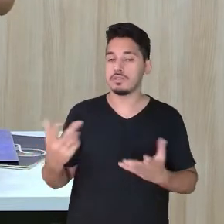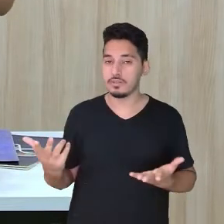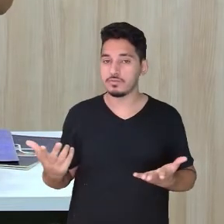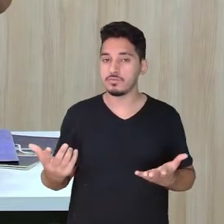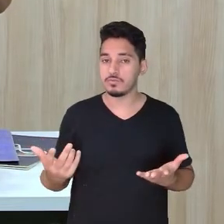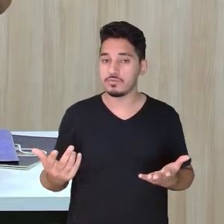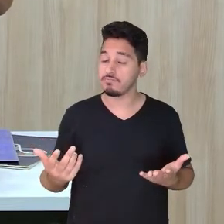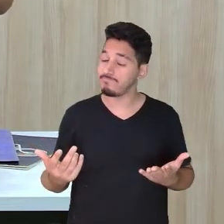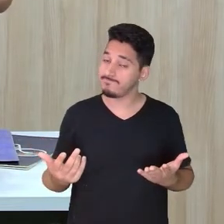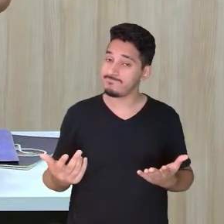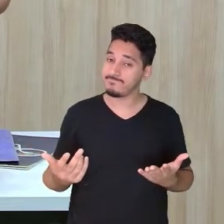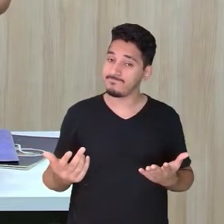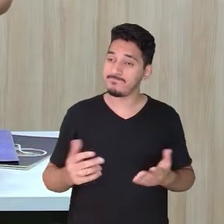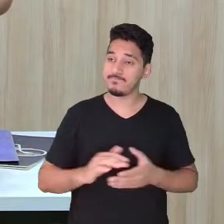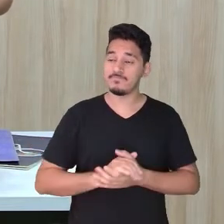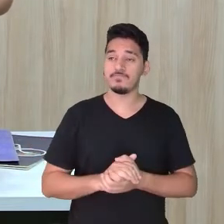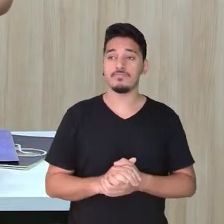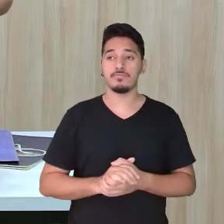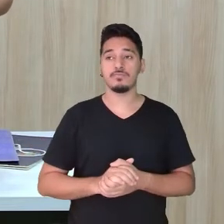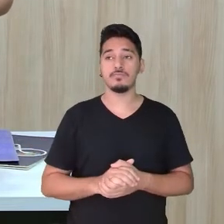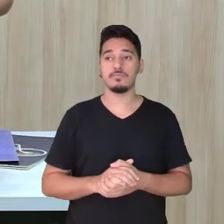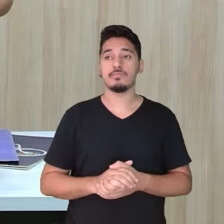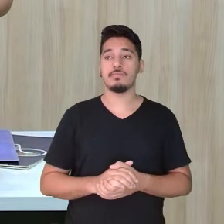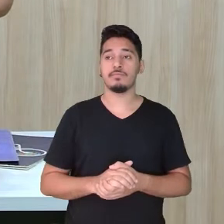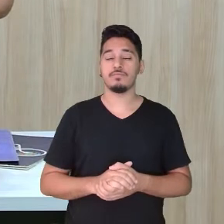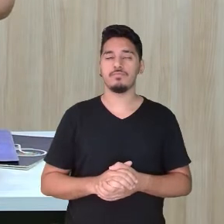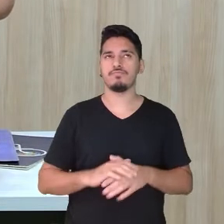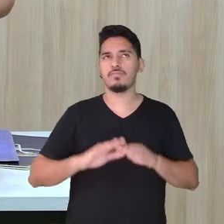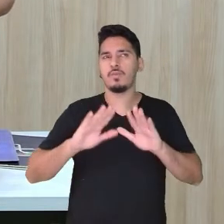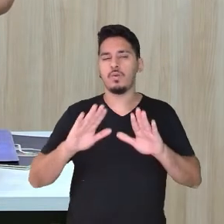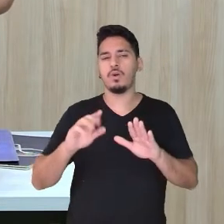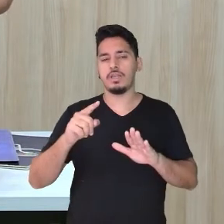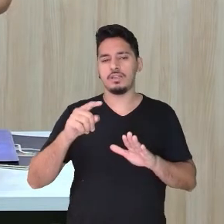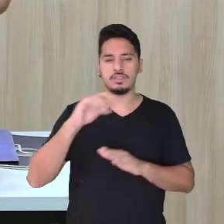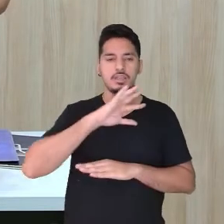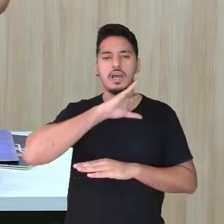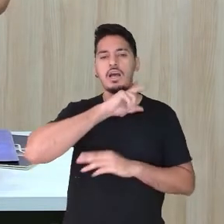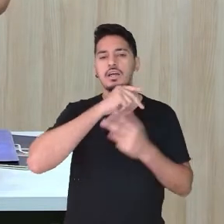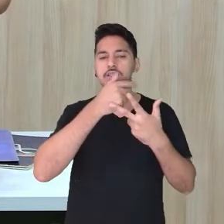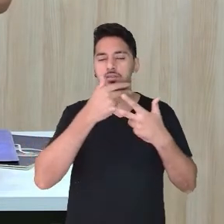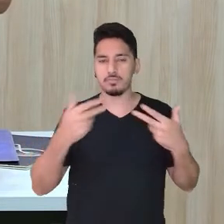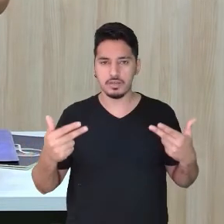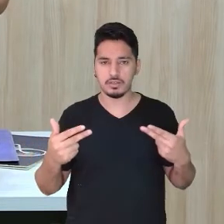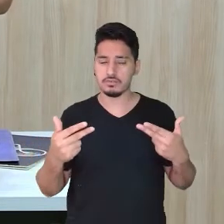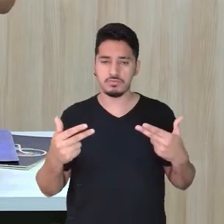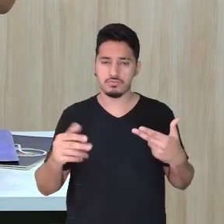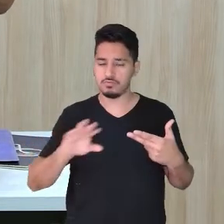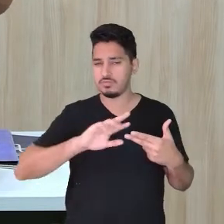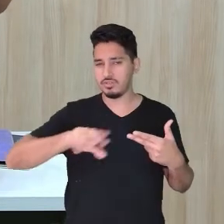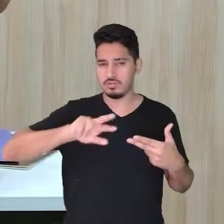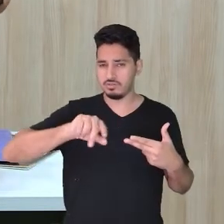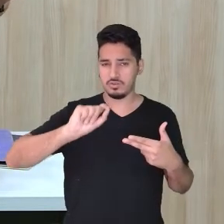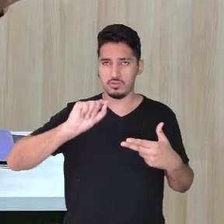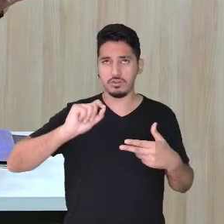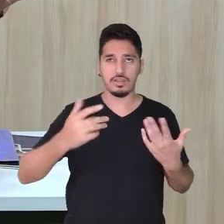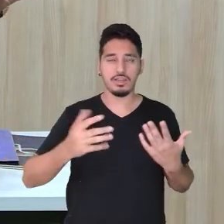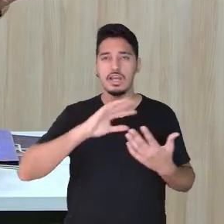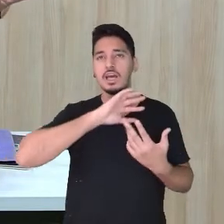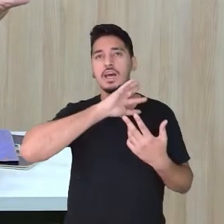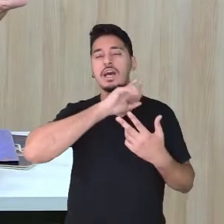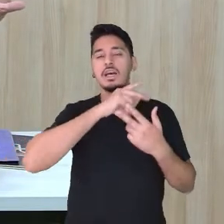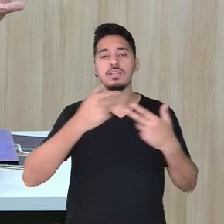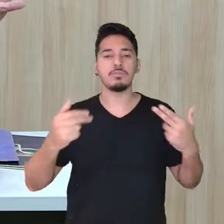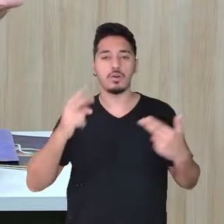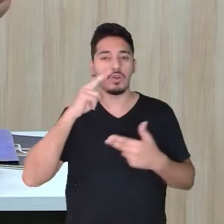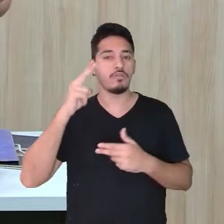ela consiga organizar o pensamento dela. Ora, esses animais não são aqueles animais que eu vejo